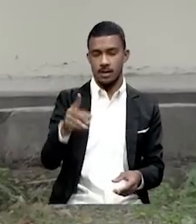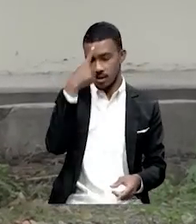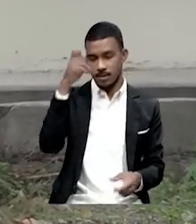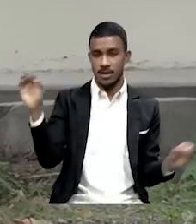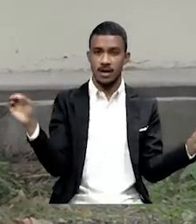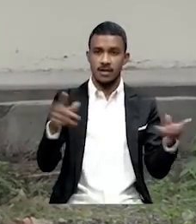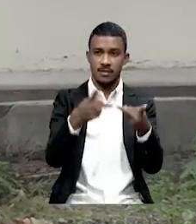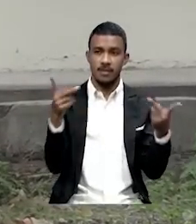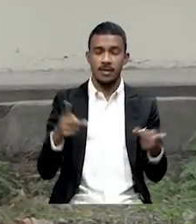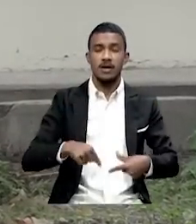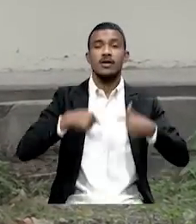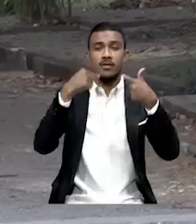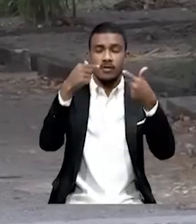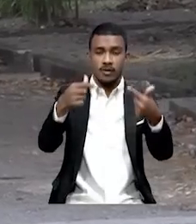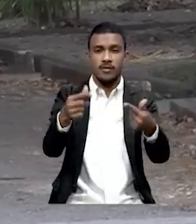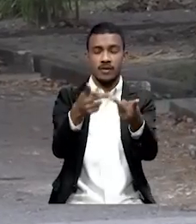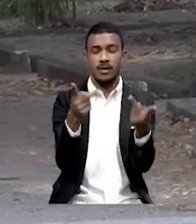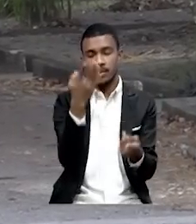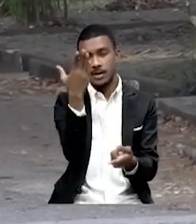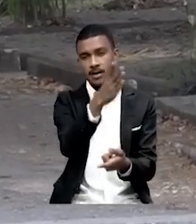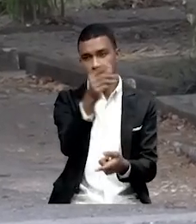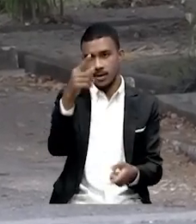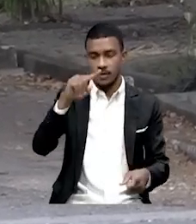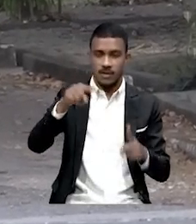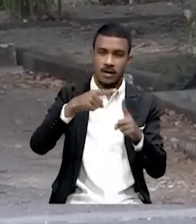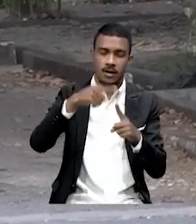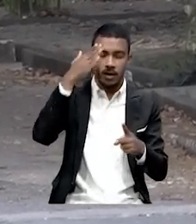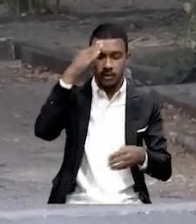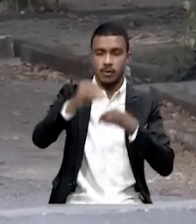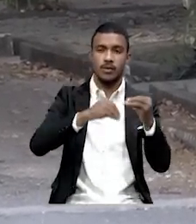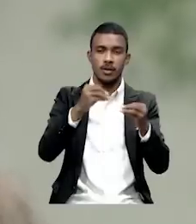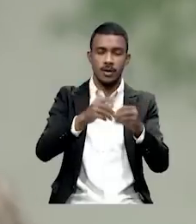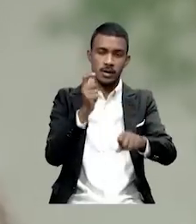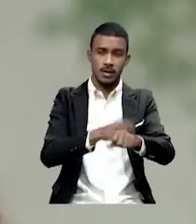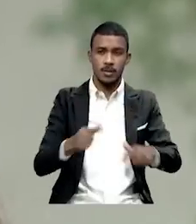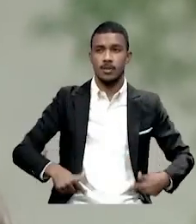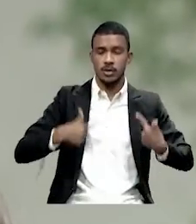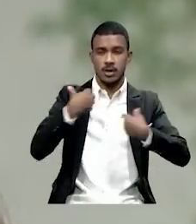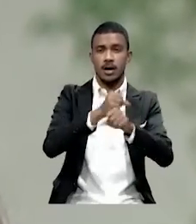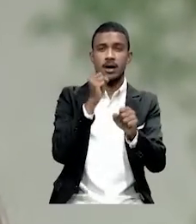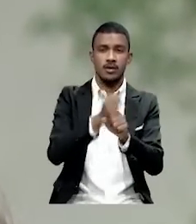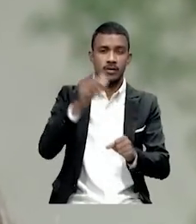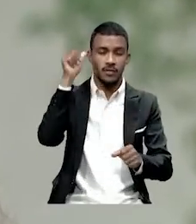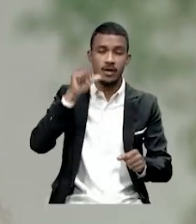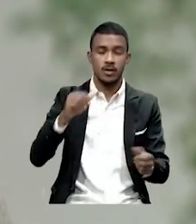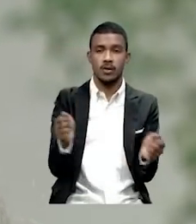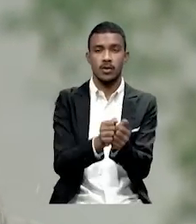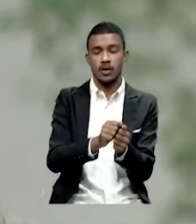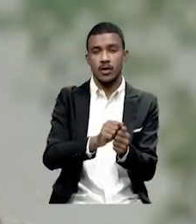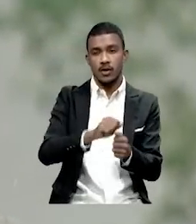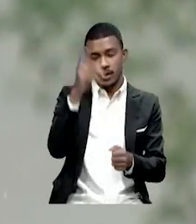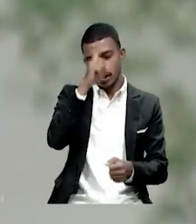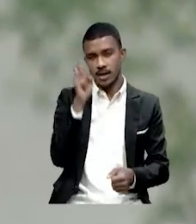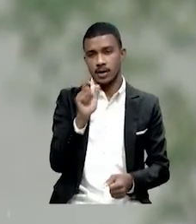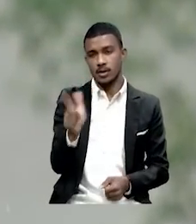oferece fatim bania. Bem, hira hano em cona ba situação moris né, halo feto ruidade ruanulu resin hito né,